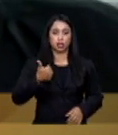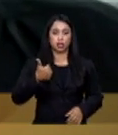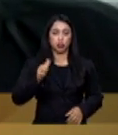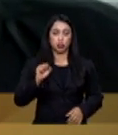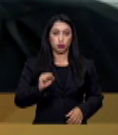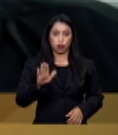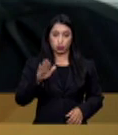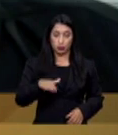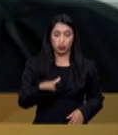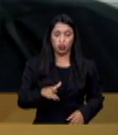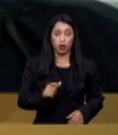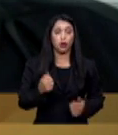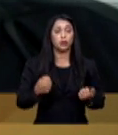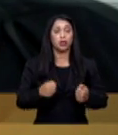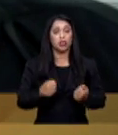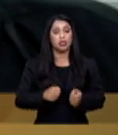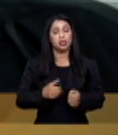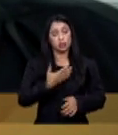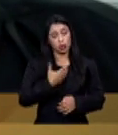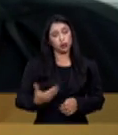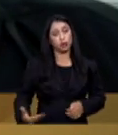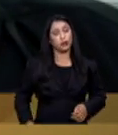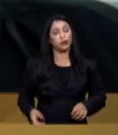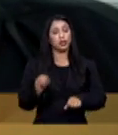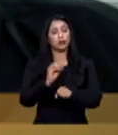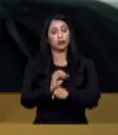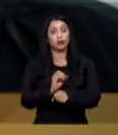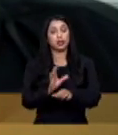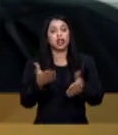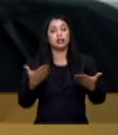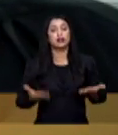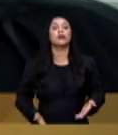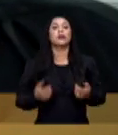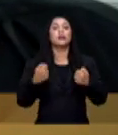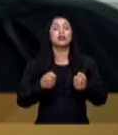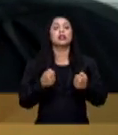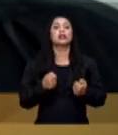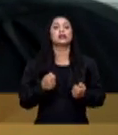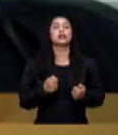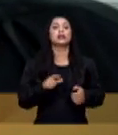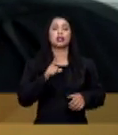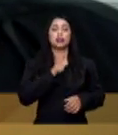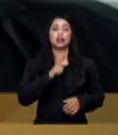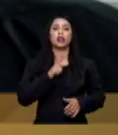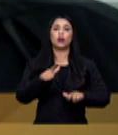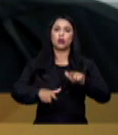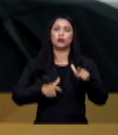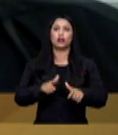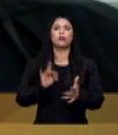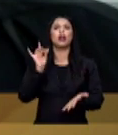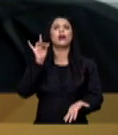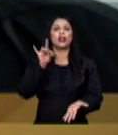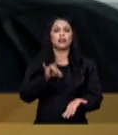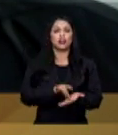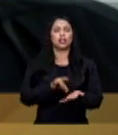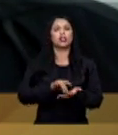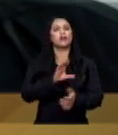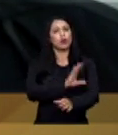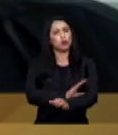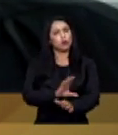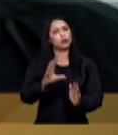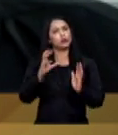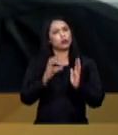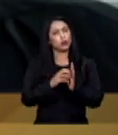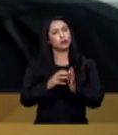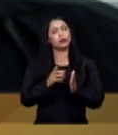tarefa ordinária, permanente e previsível do Estado. Por isso, a ela deve corresponder cargos públicos de provimento efetivo mediante a realização de prévio concurso